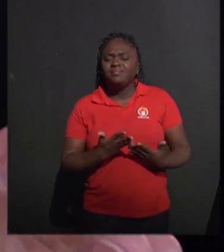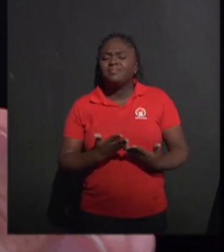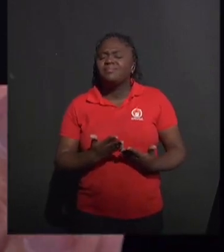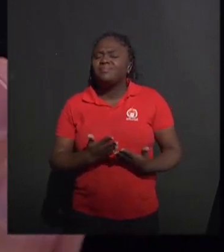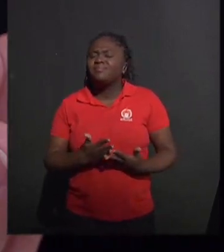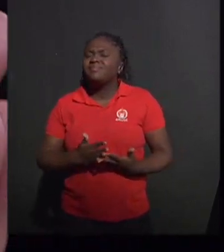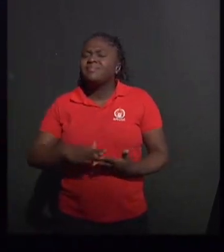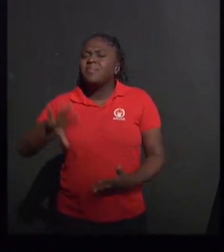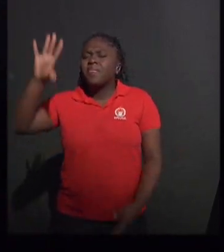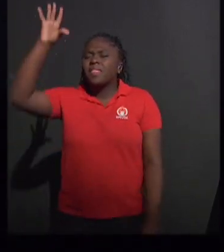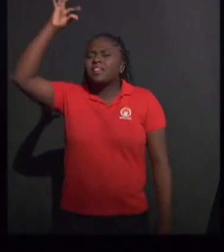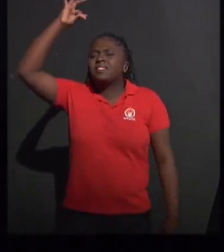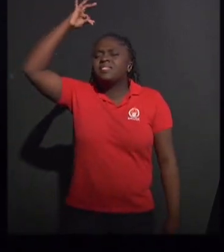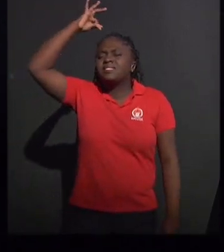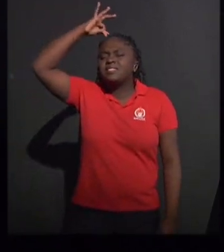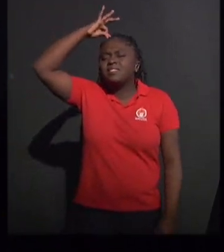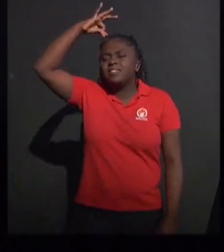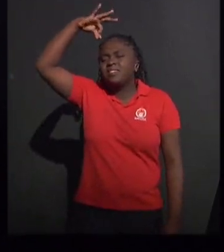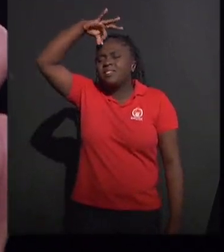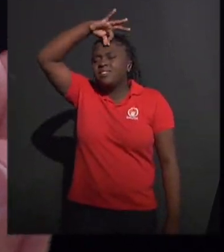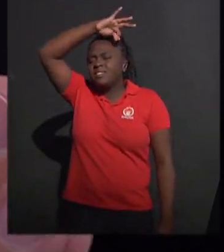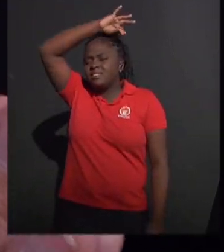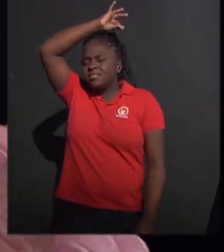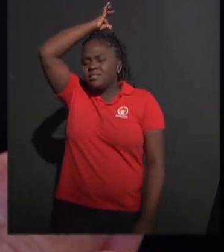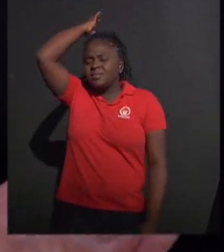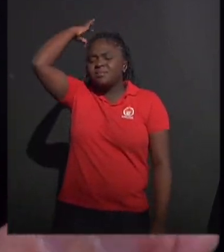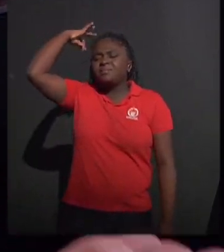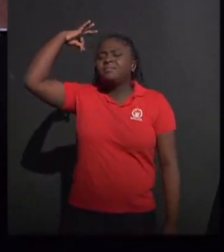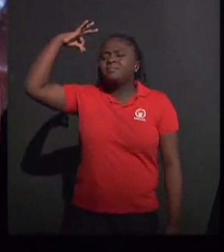Oh, Espírito Santo.